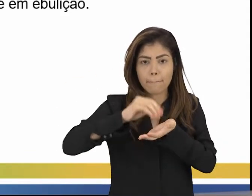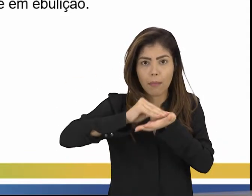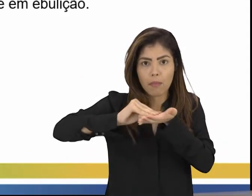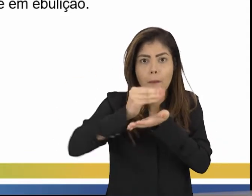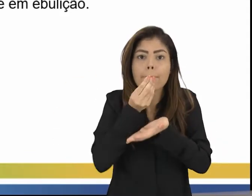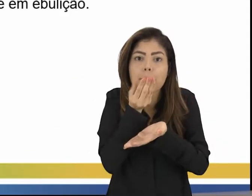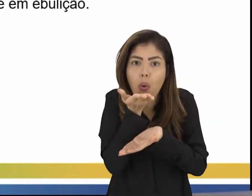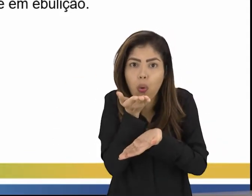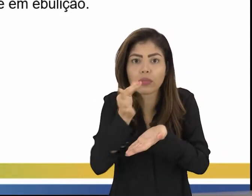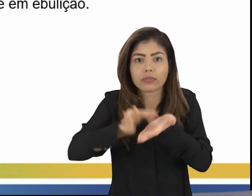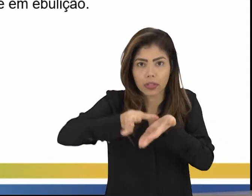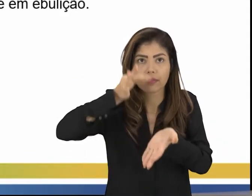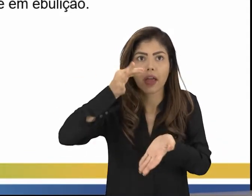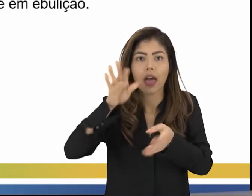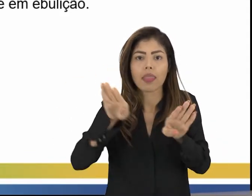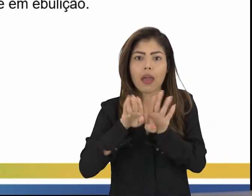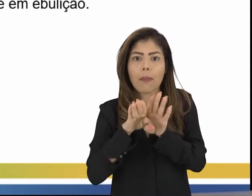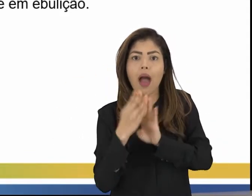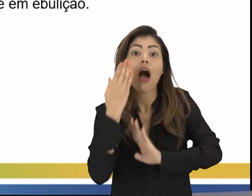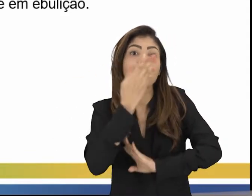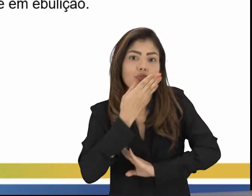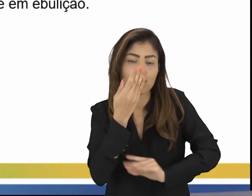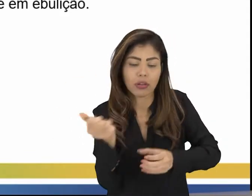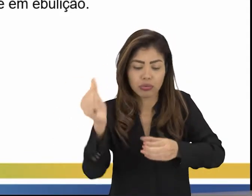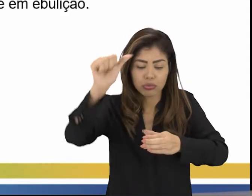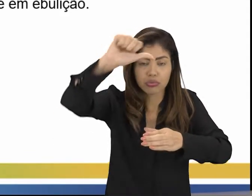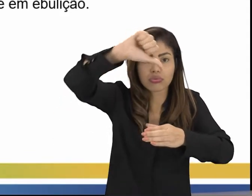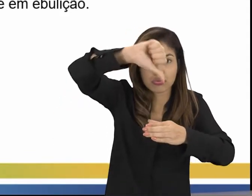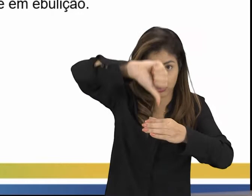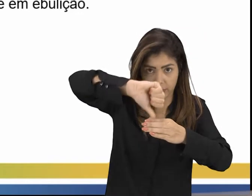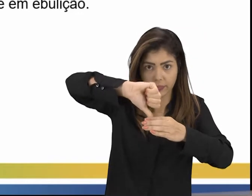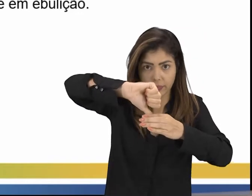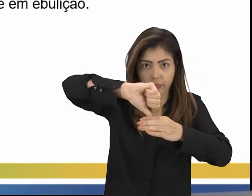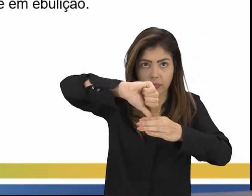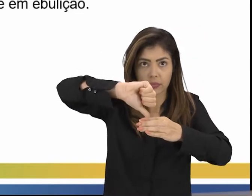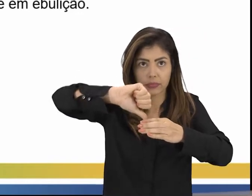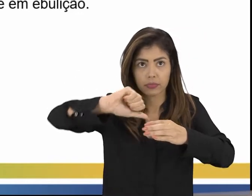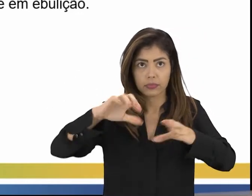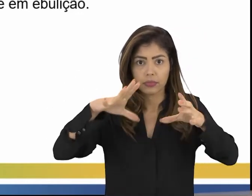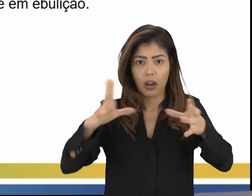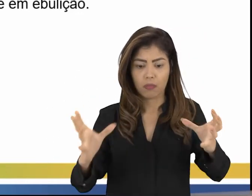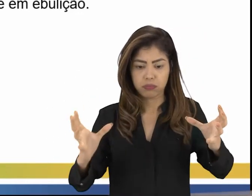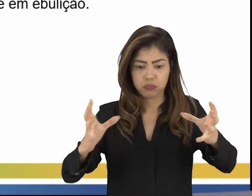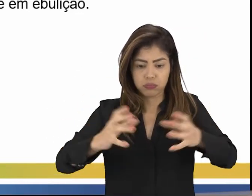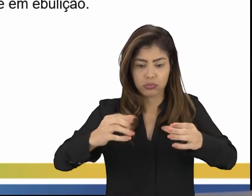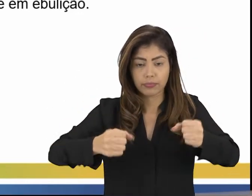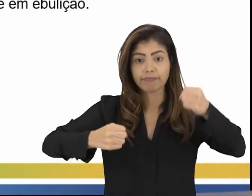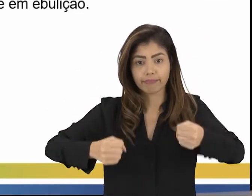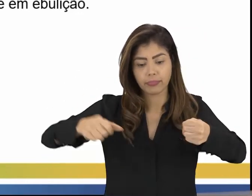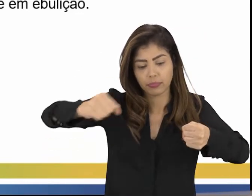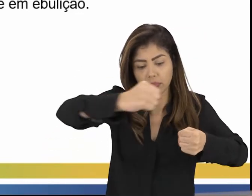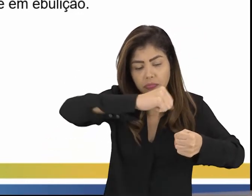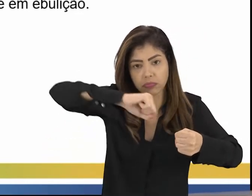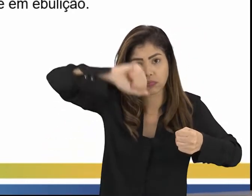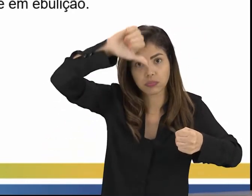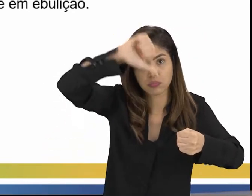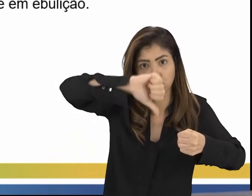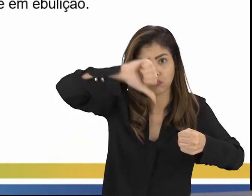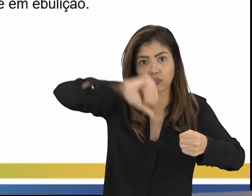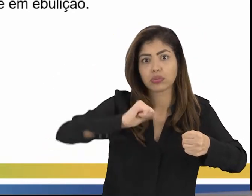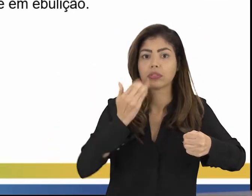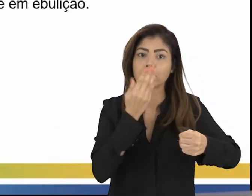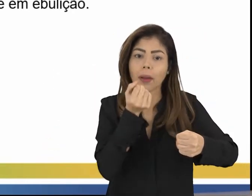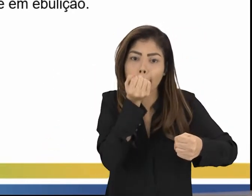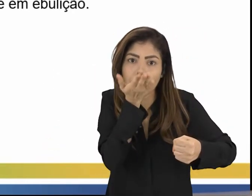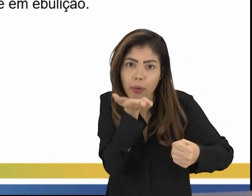você adiciona açúcar a esta água. Automaticamente, ao adicionar esse soluto ou esses